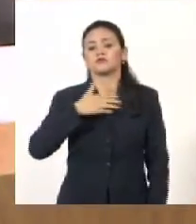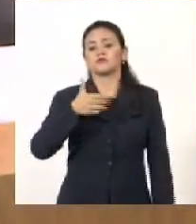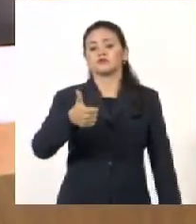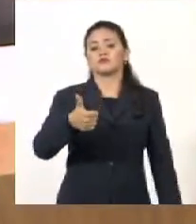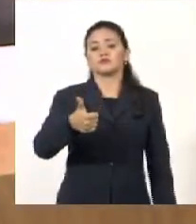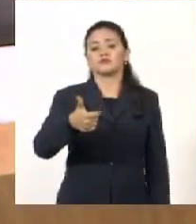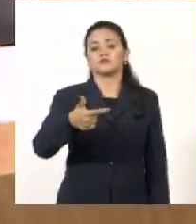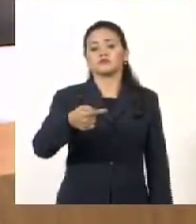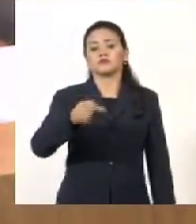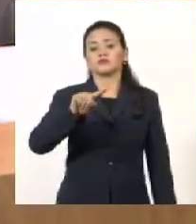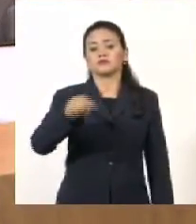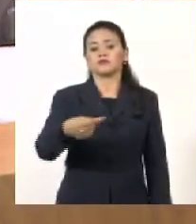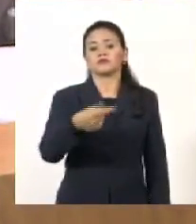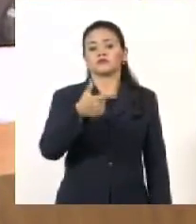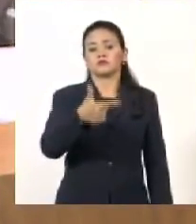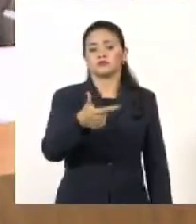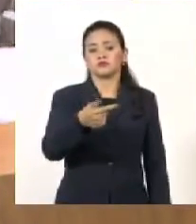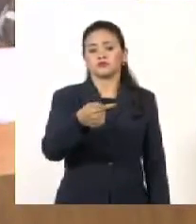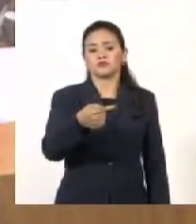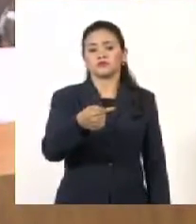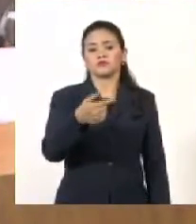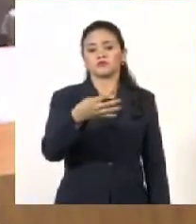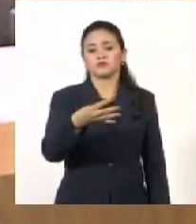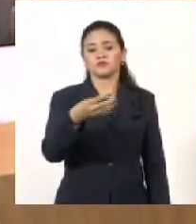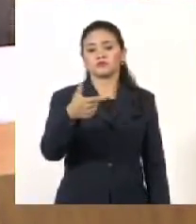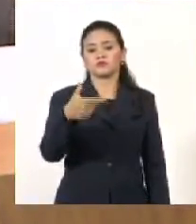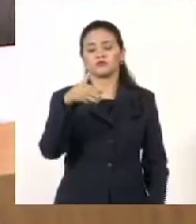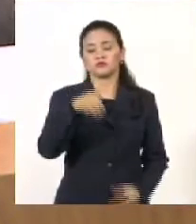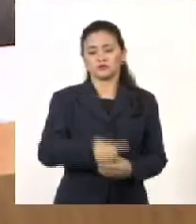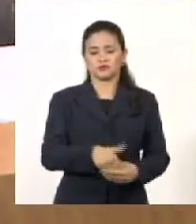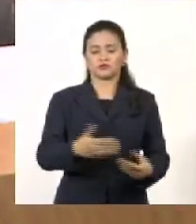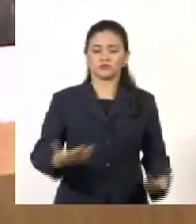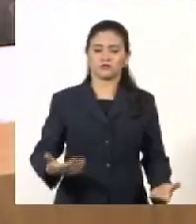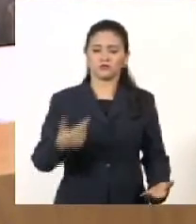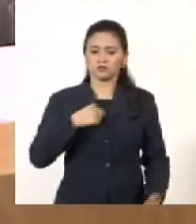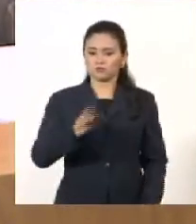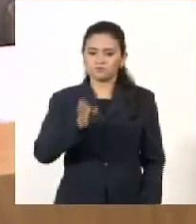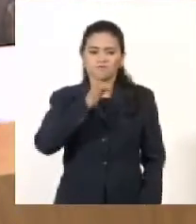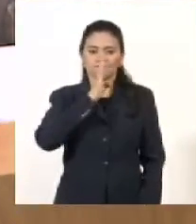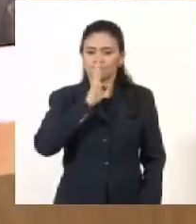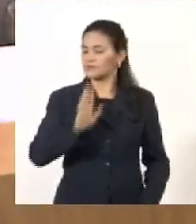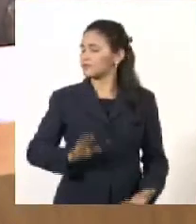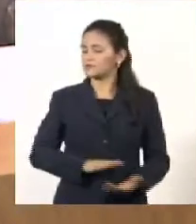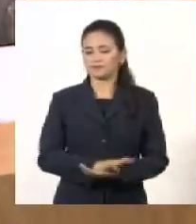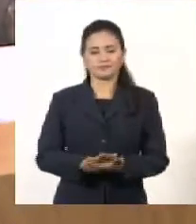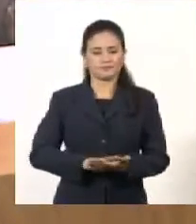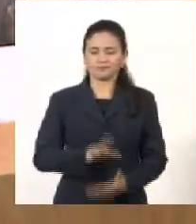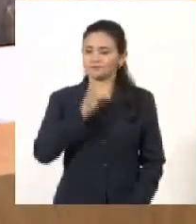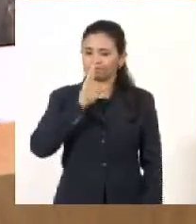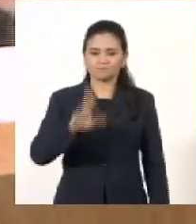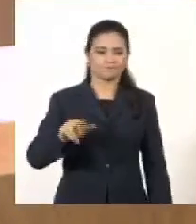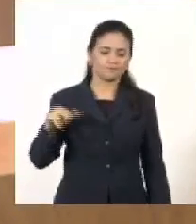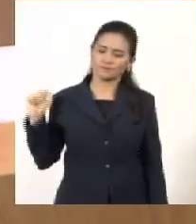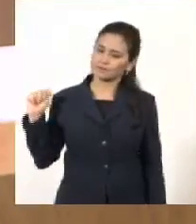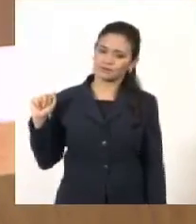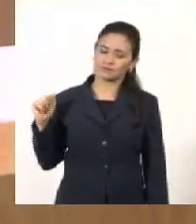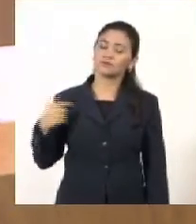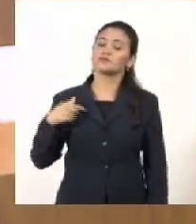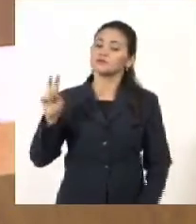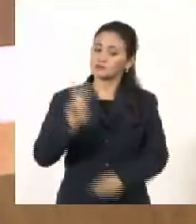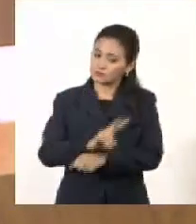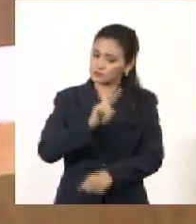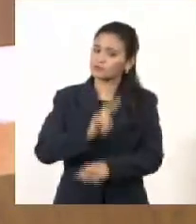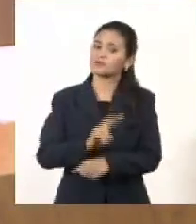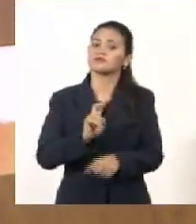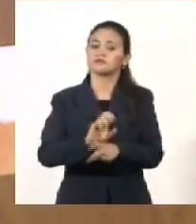17.742 votos. E eu jamais me calarei para defender a sociedade do meu Estado. Talvez